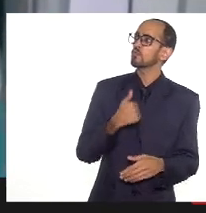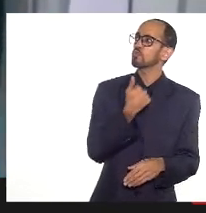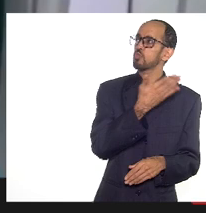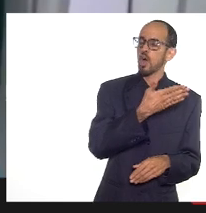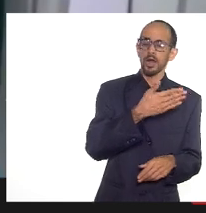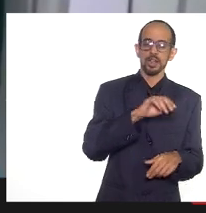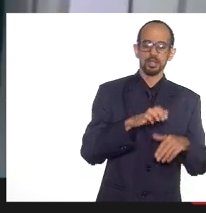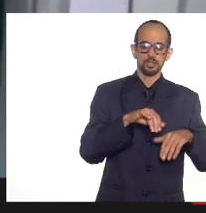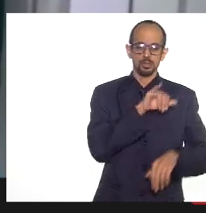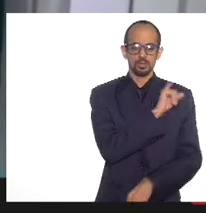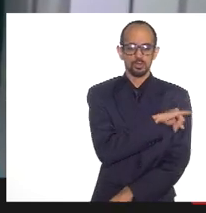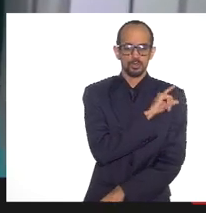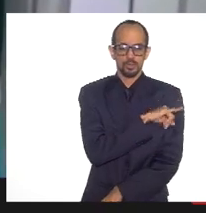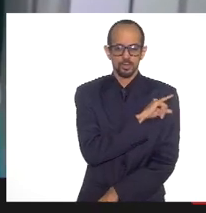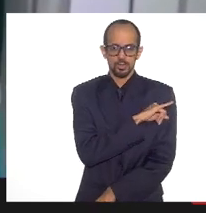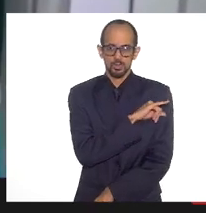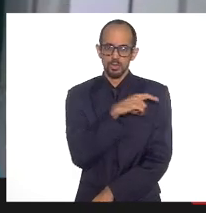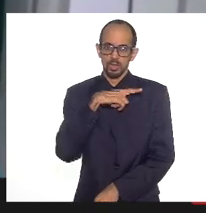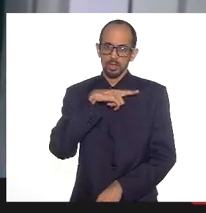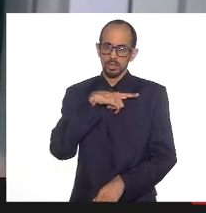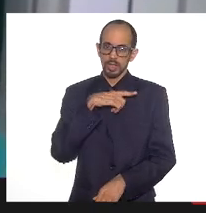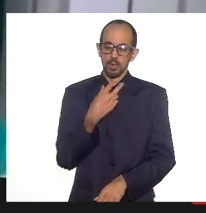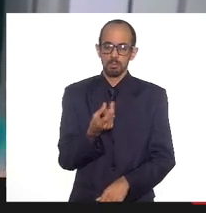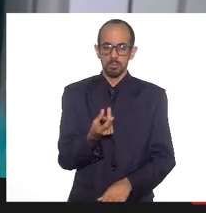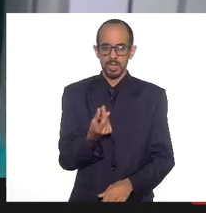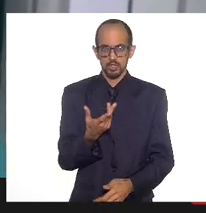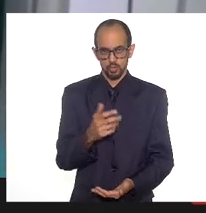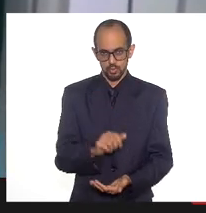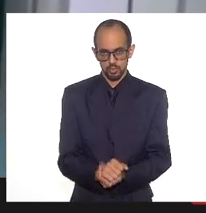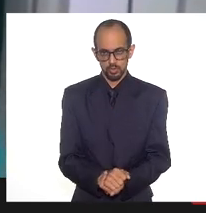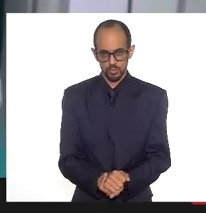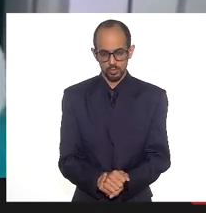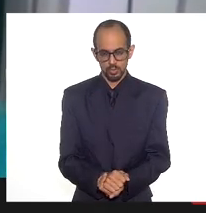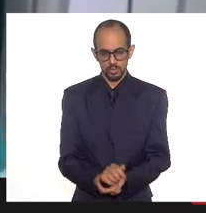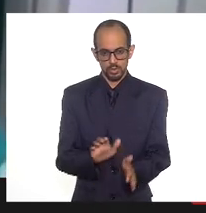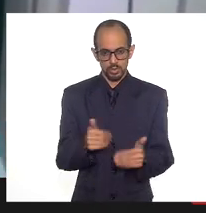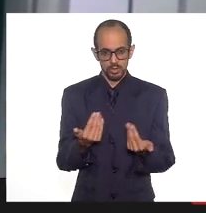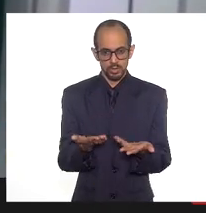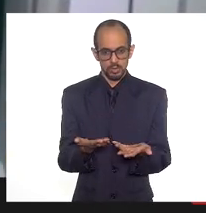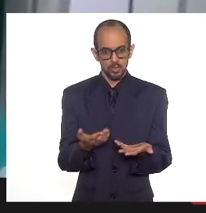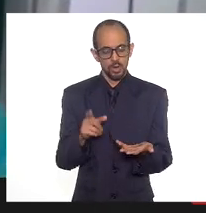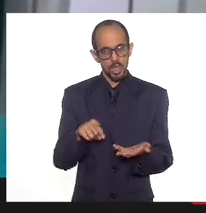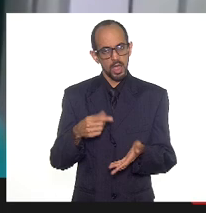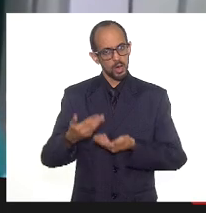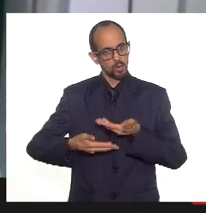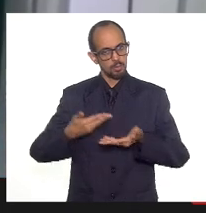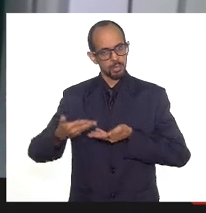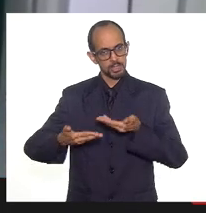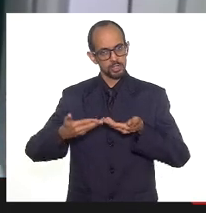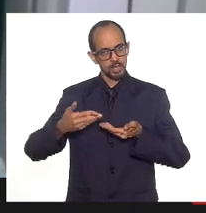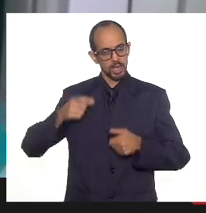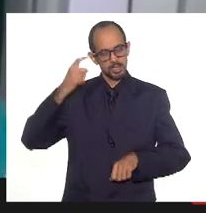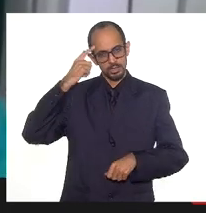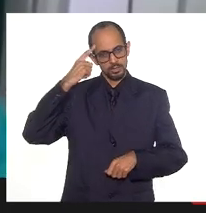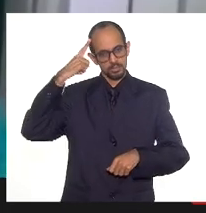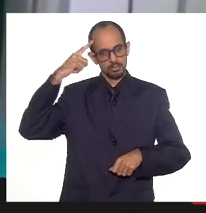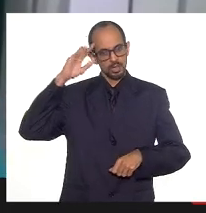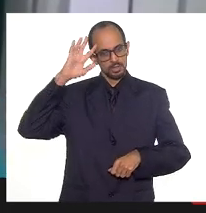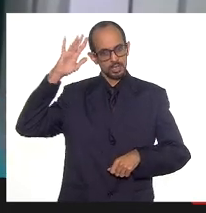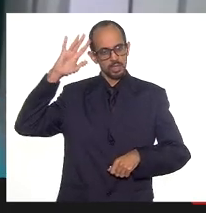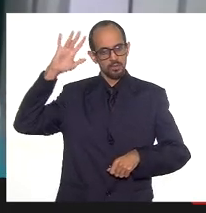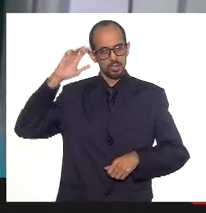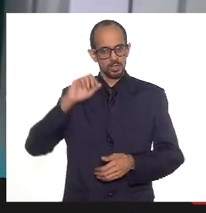isso tem um preço também. Isso tem um preço também. Então, eu queria, se me permitirem, compartilhar essas reflexões assim,